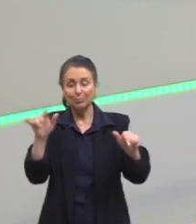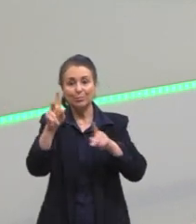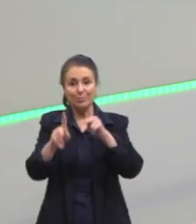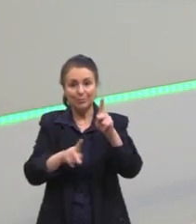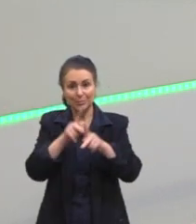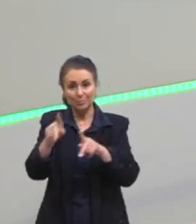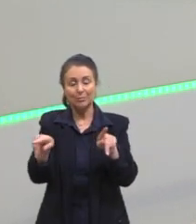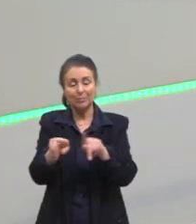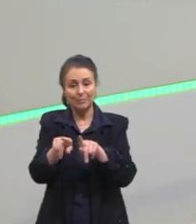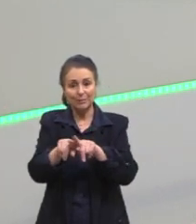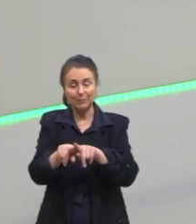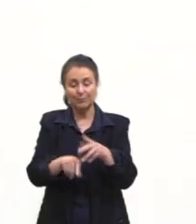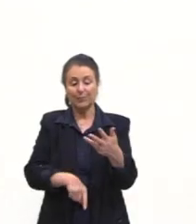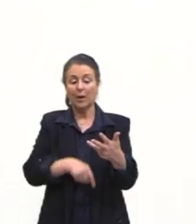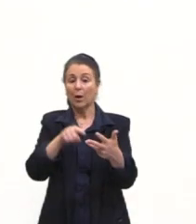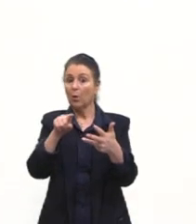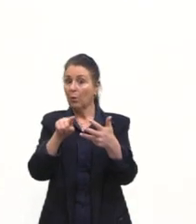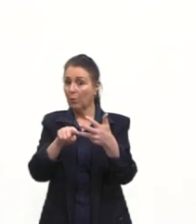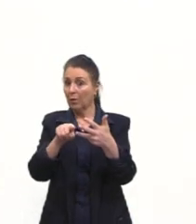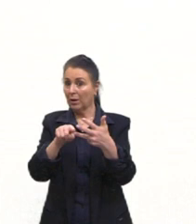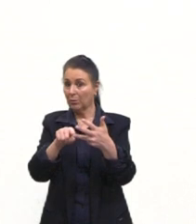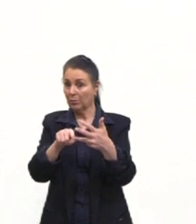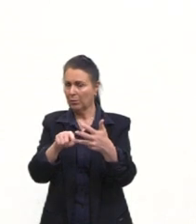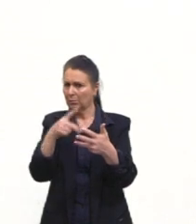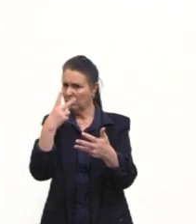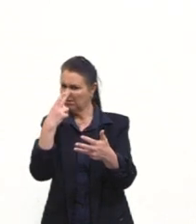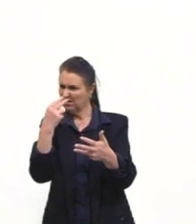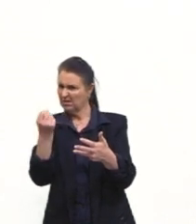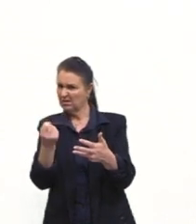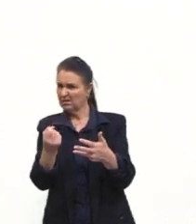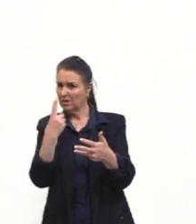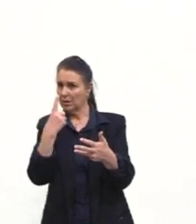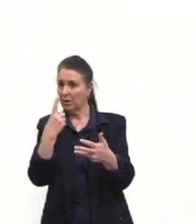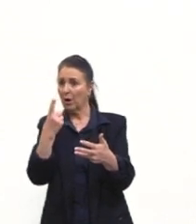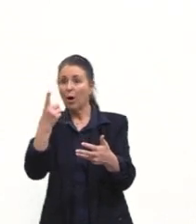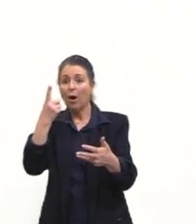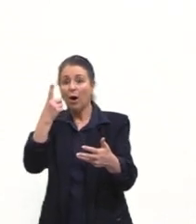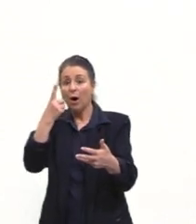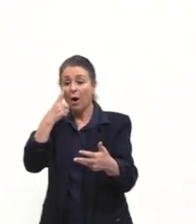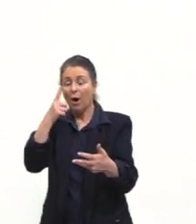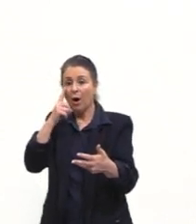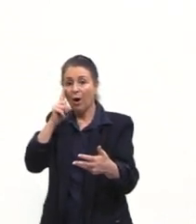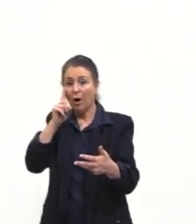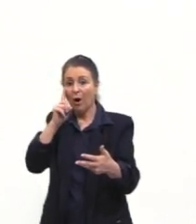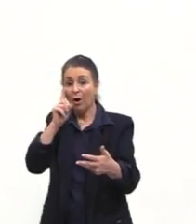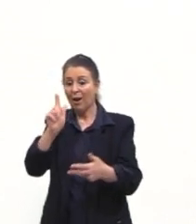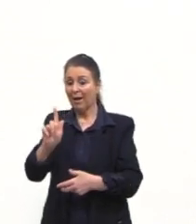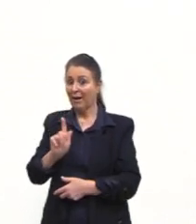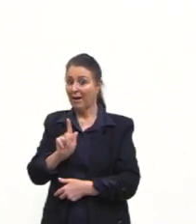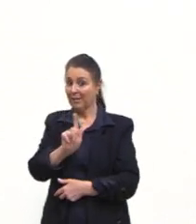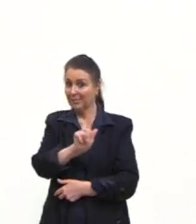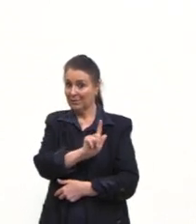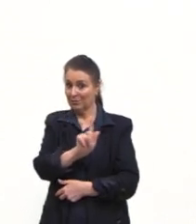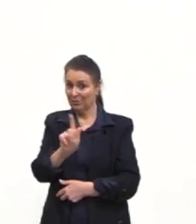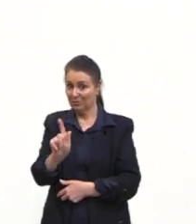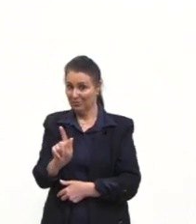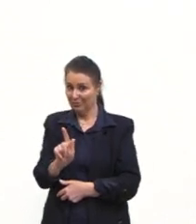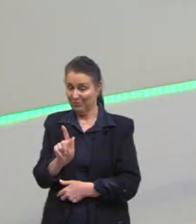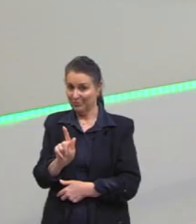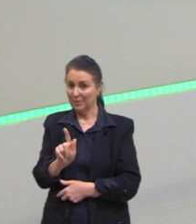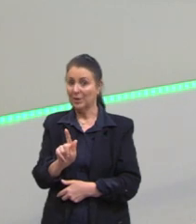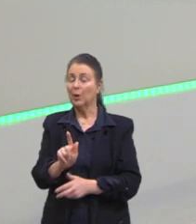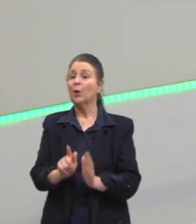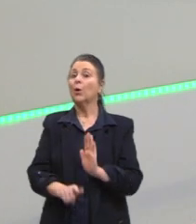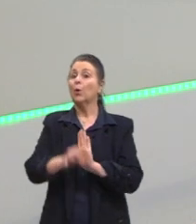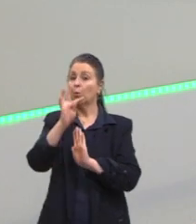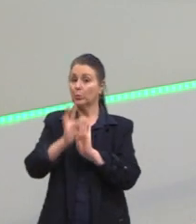Por, né, quarto lugar ali, parece estranho, mas fique de olho na gramática. Porque geralmente os textos que